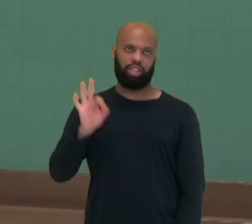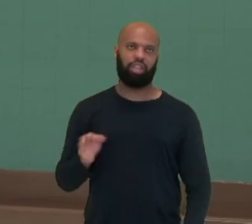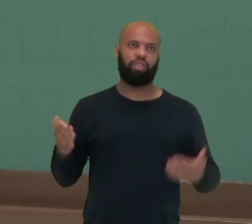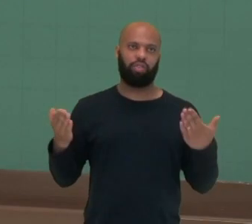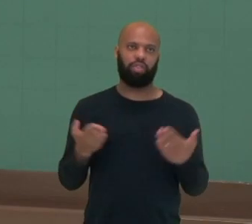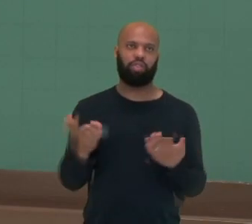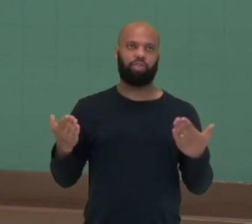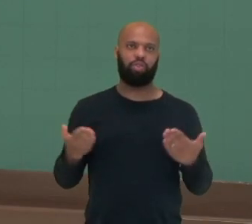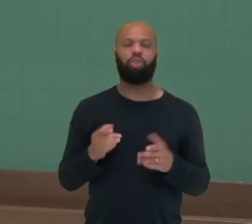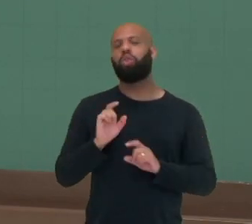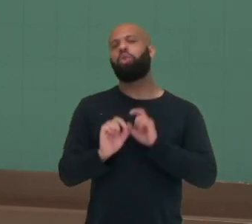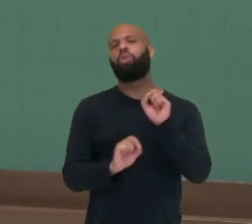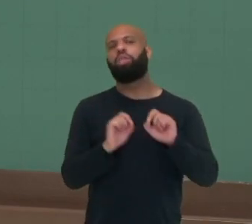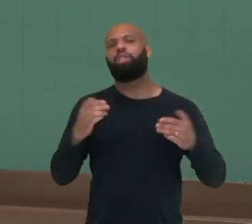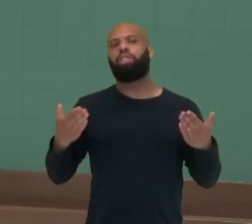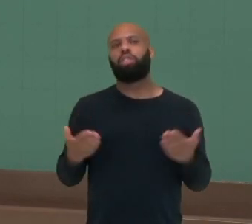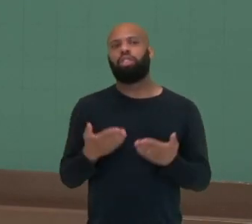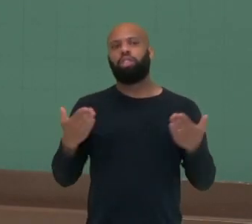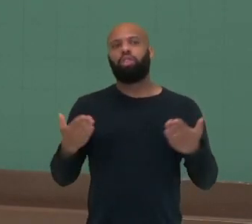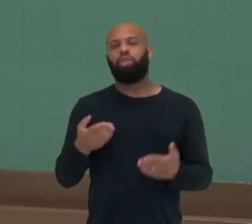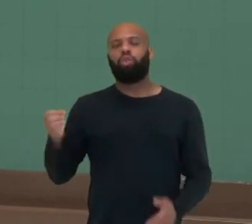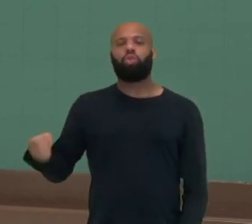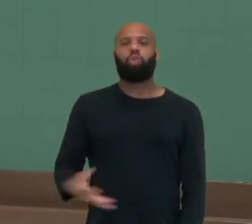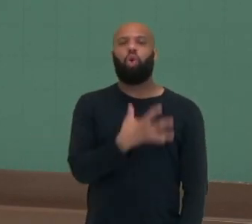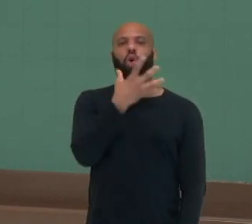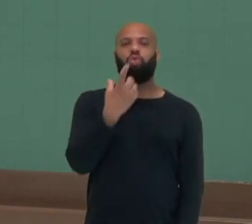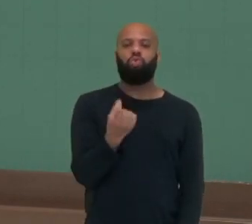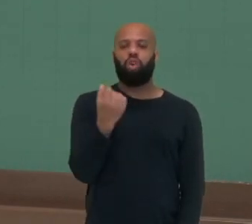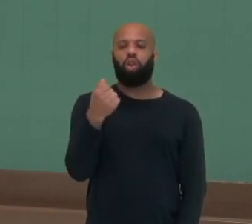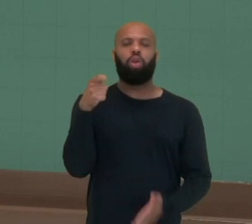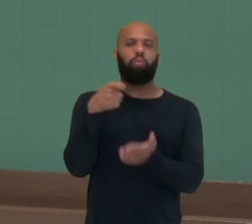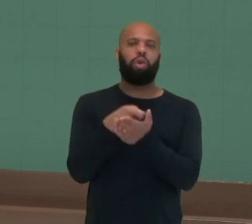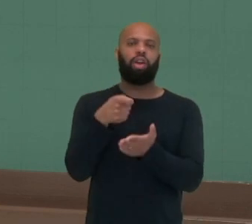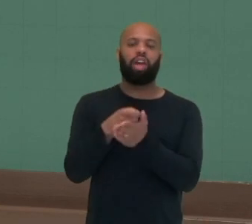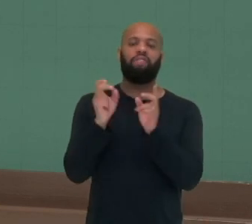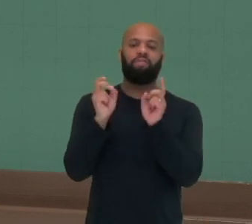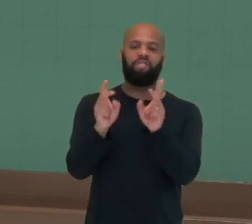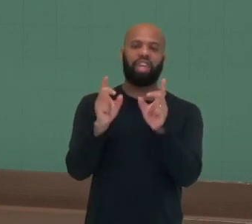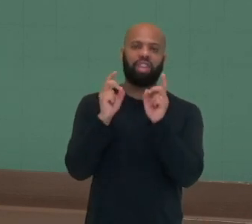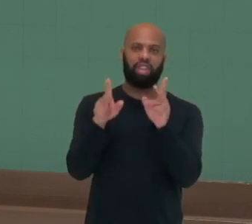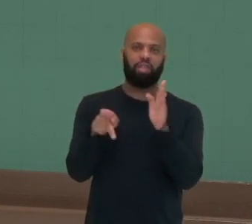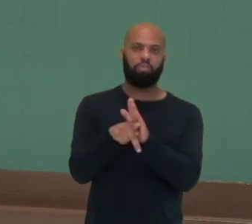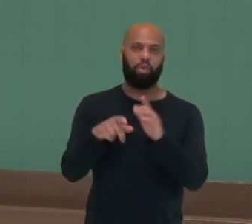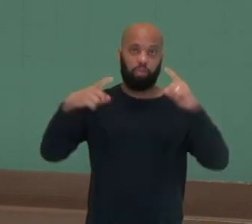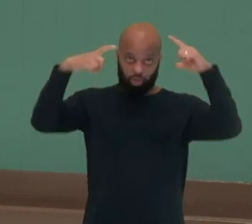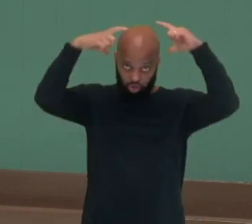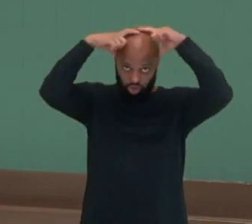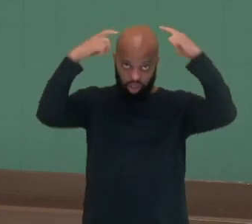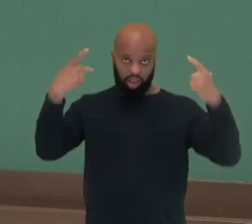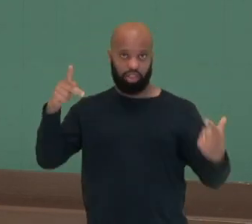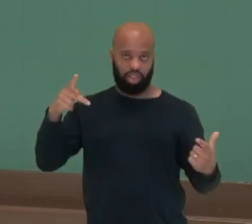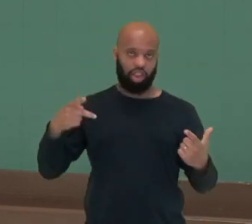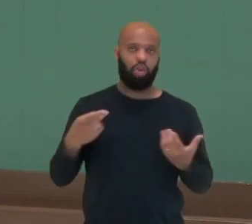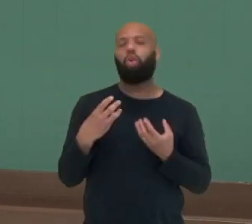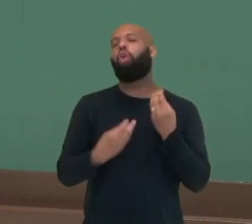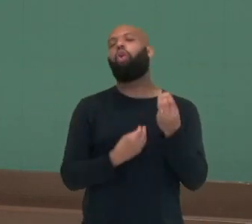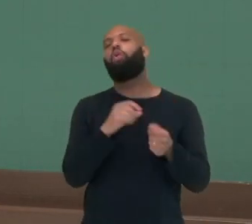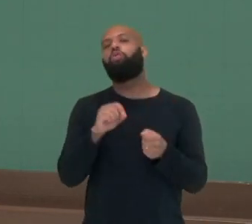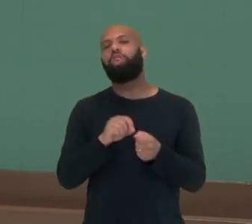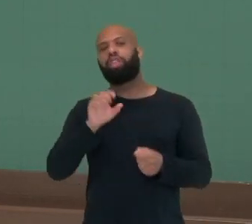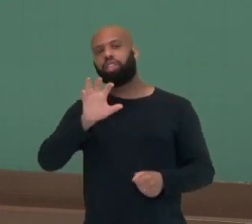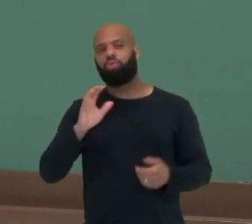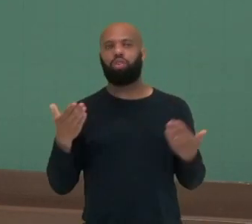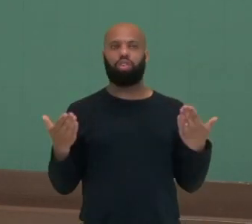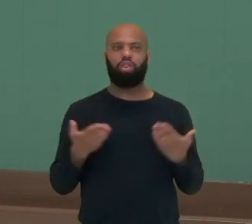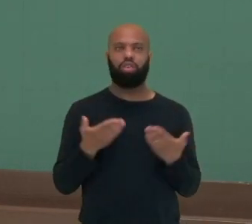2,65. Qual vai ser o novo preço de venda dessa mercadoria? Então, como é que ela vai fazer aqui,